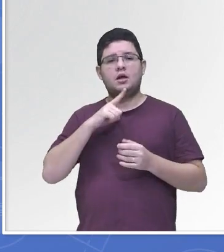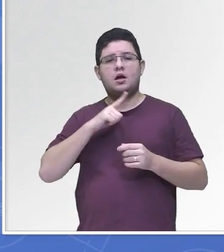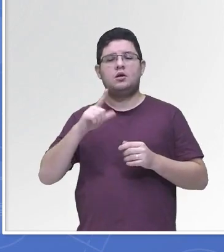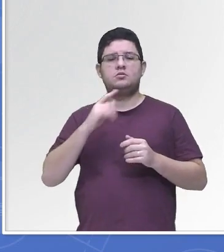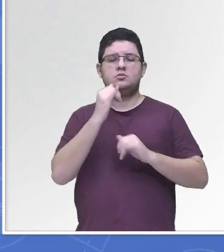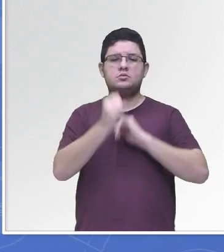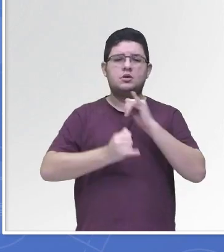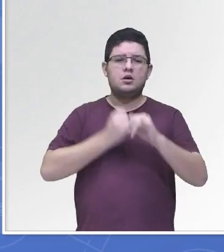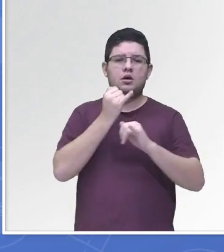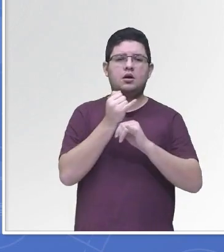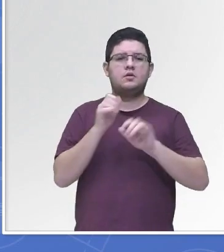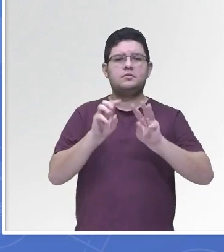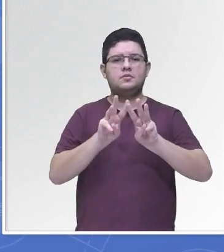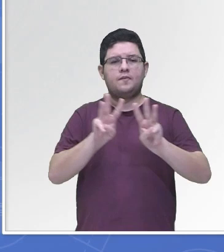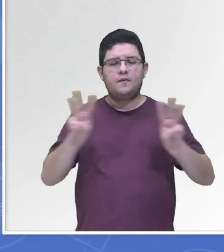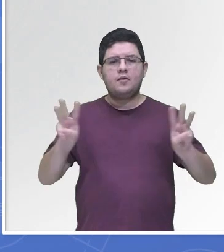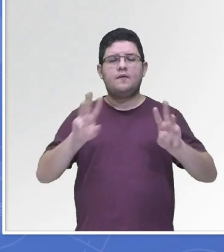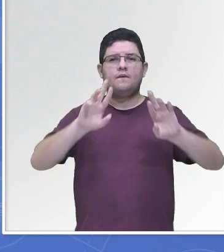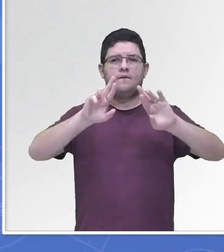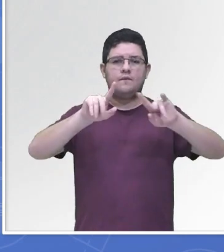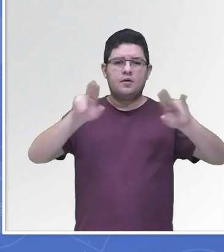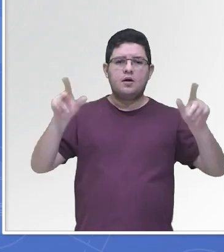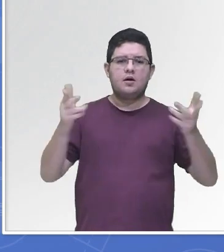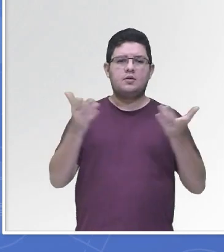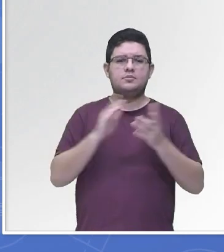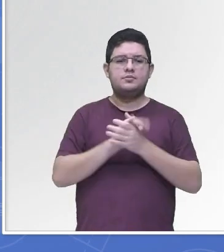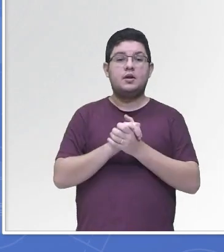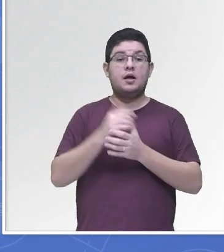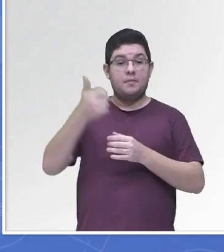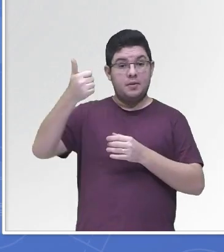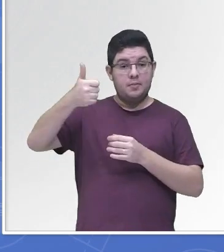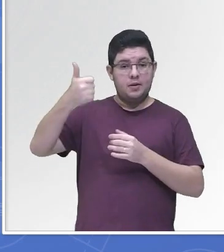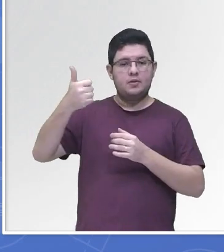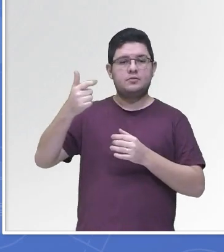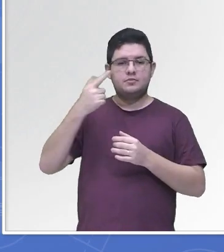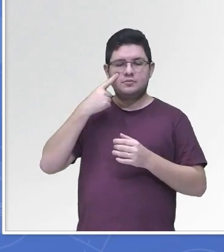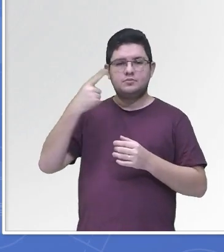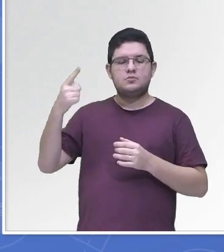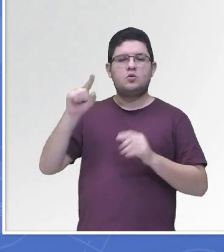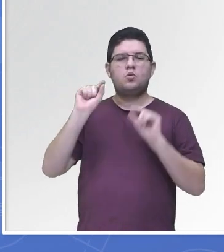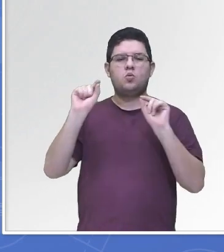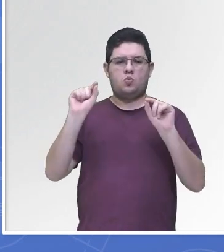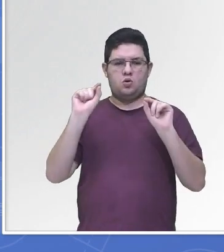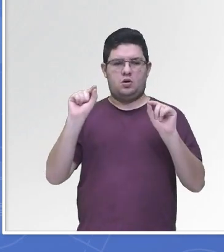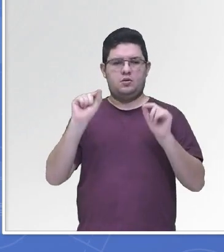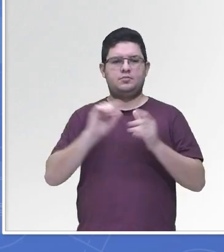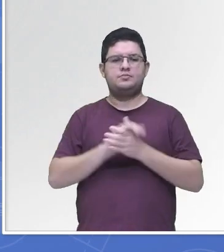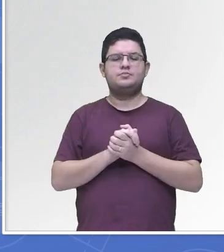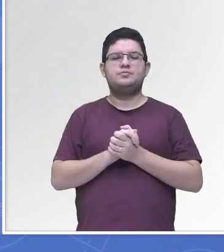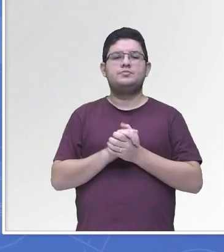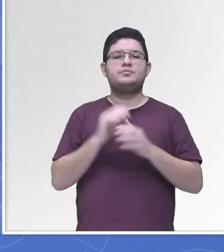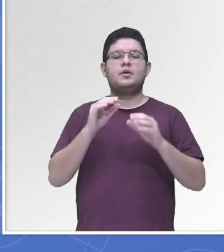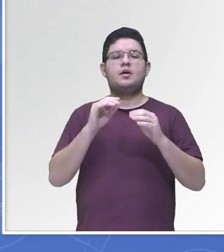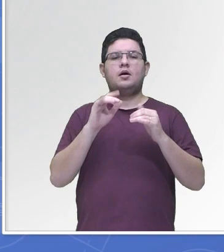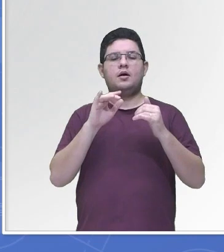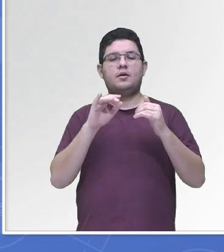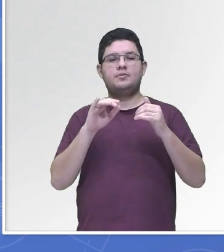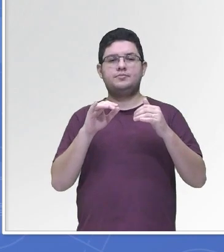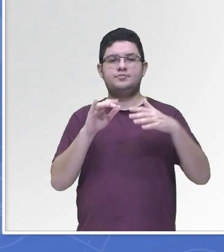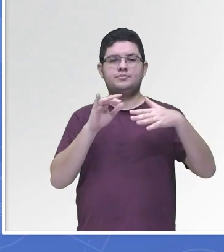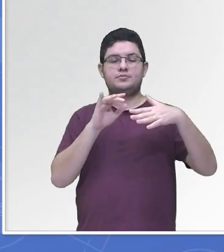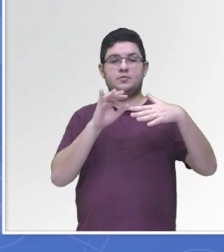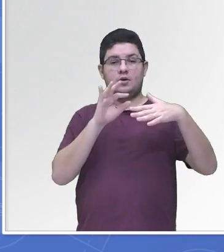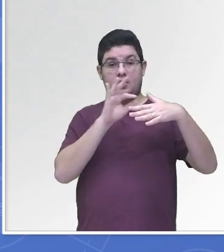falando da primeira questão. A questão é a seguinte, olha, a mídia possui um importante papel cultural na formação social